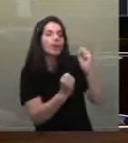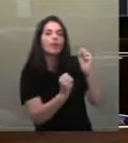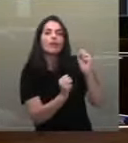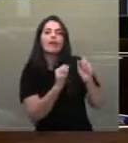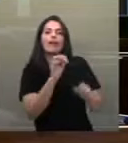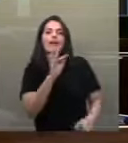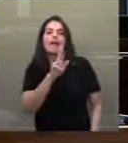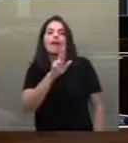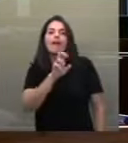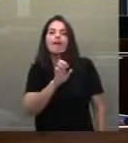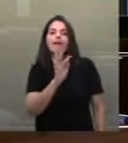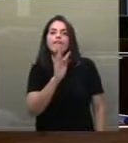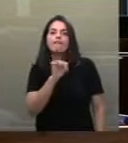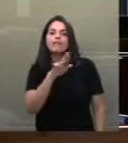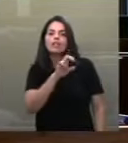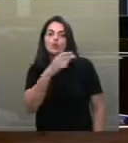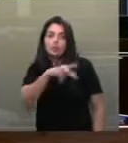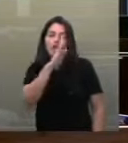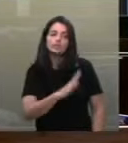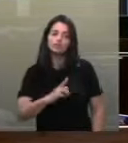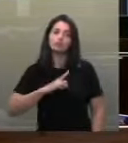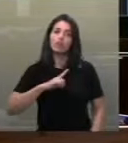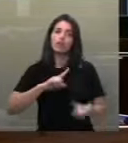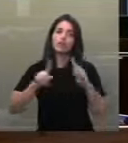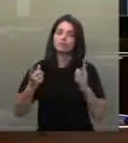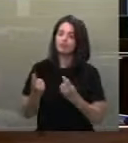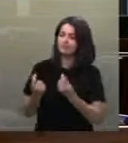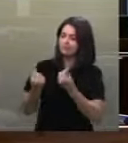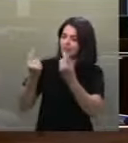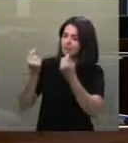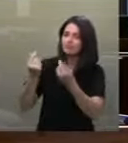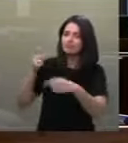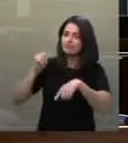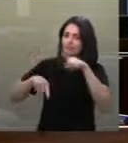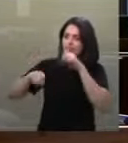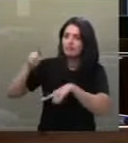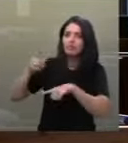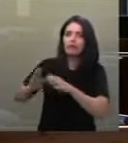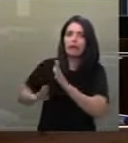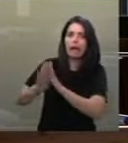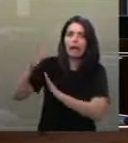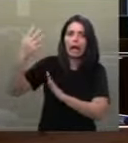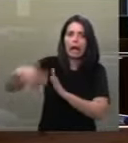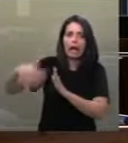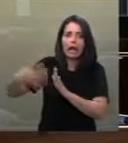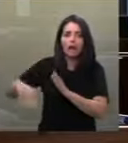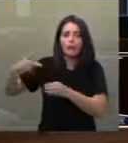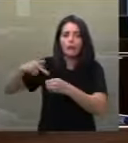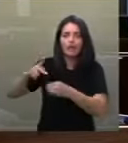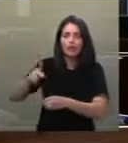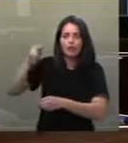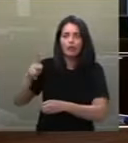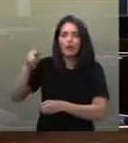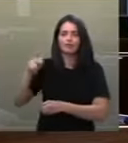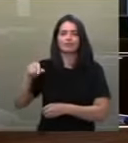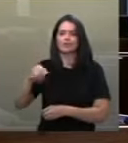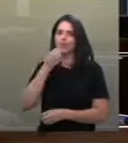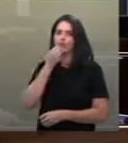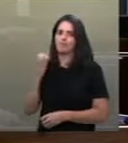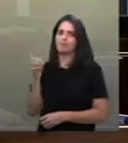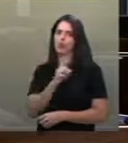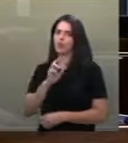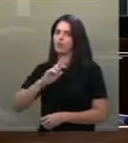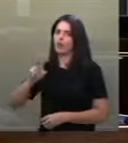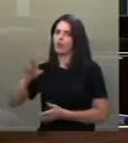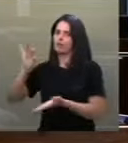atual política de preços de combustíveis praticada pela Petrobras com beneplácito do governo federal é inapropriada. A